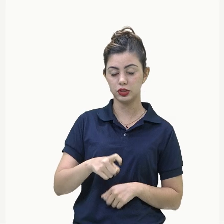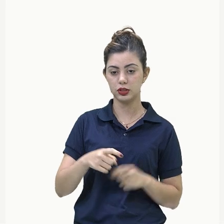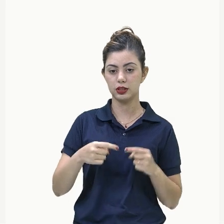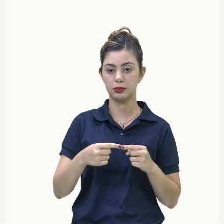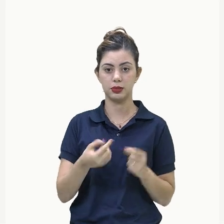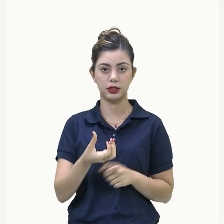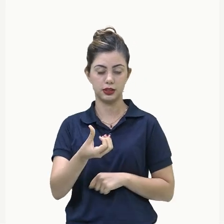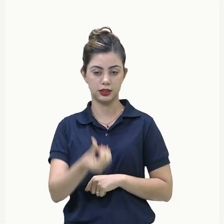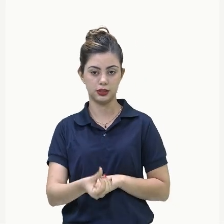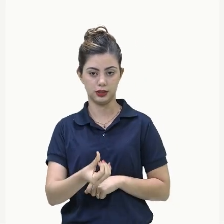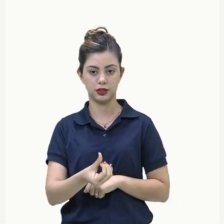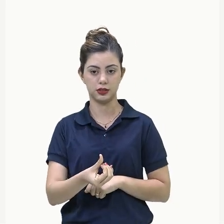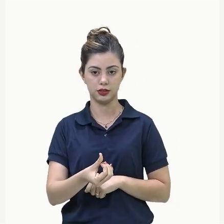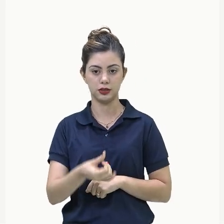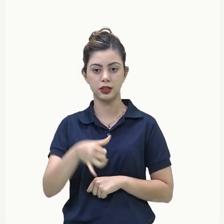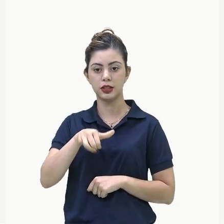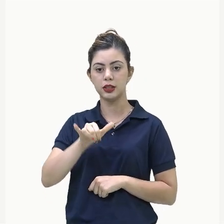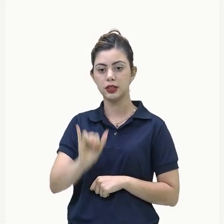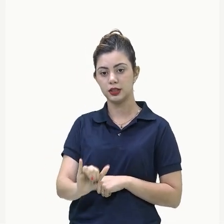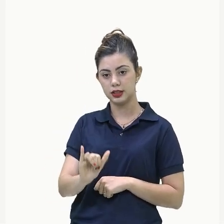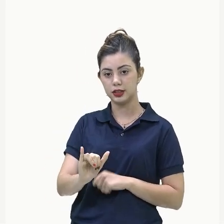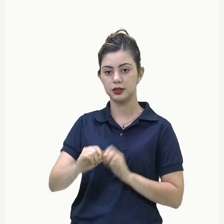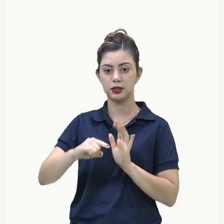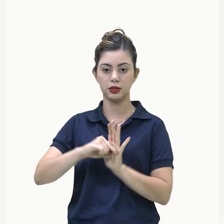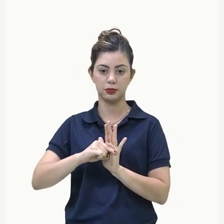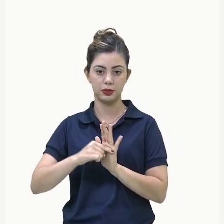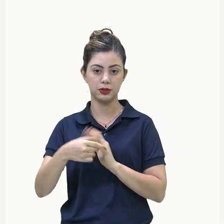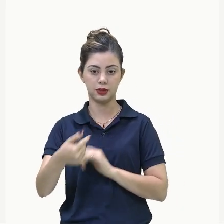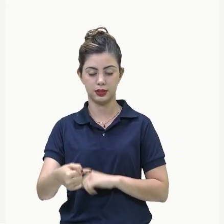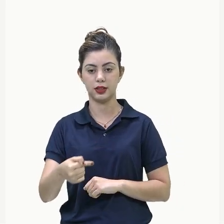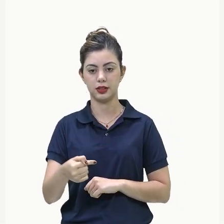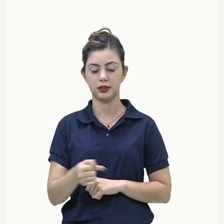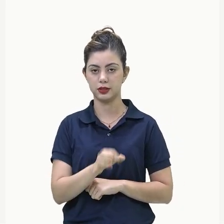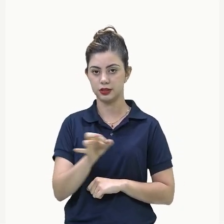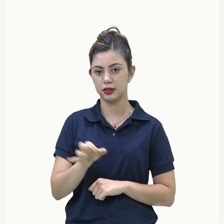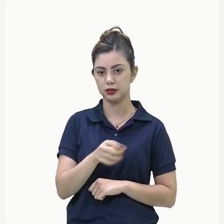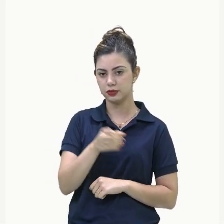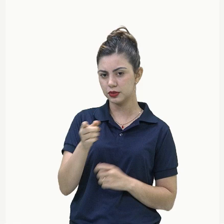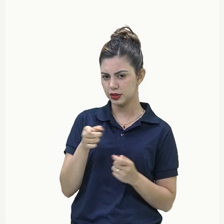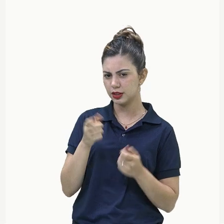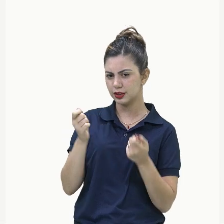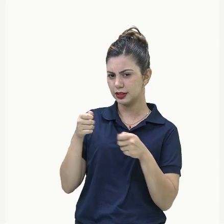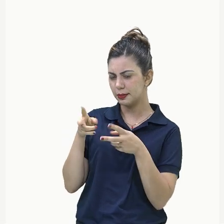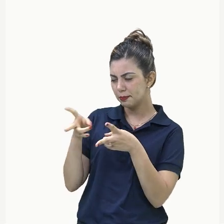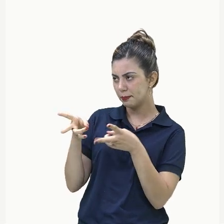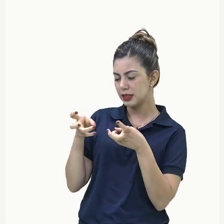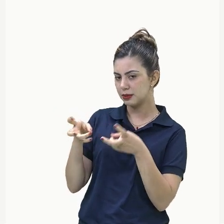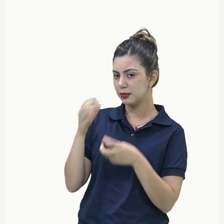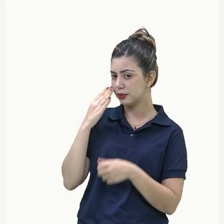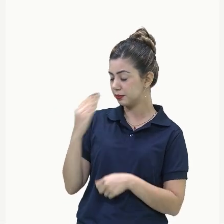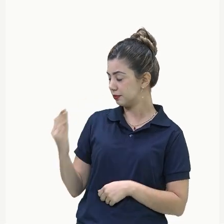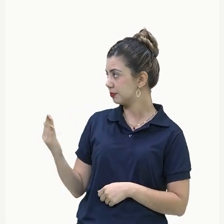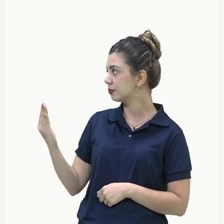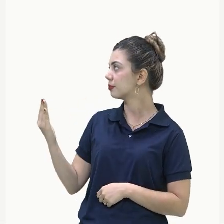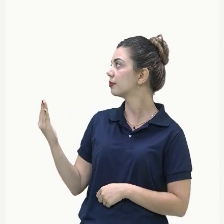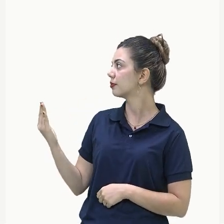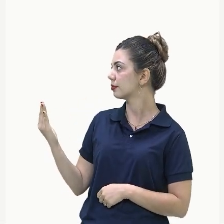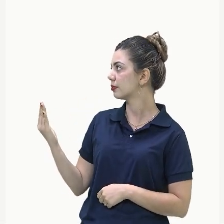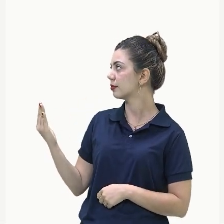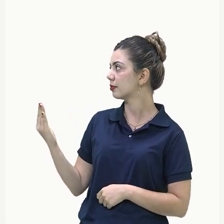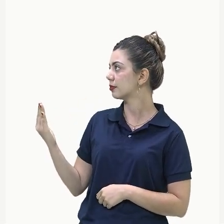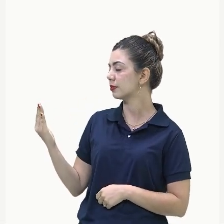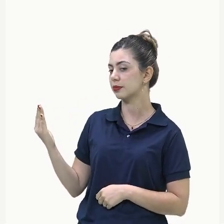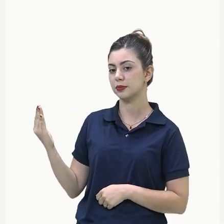6 e valor de y igual a menos 7. Tá? Se você não conseguiu identificar, está aqui, ó, 6, né?